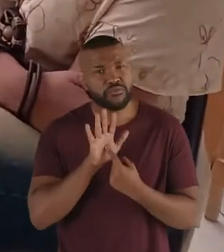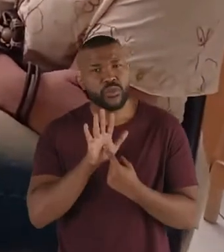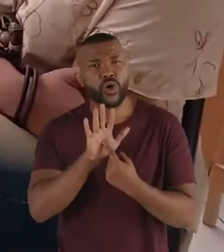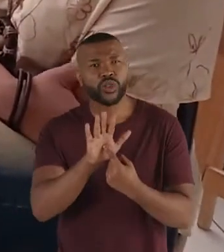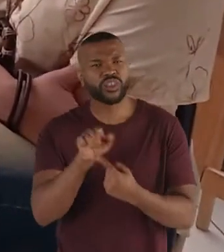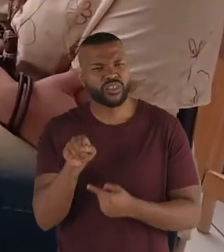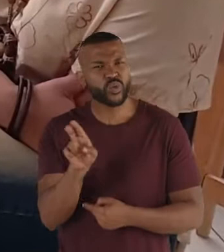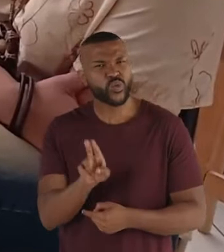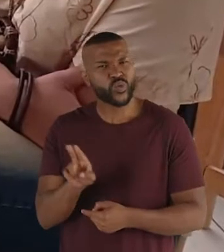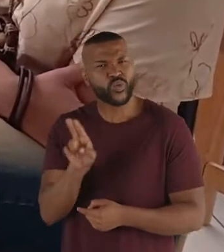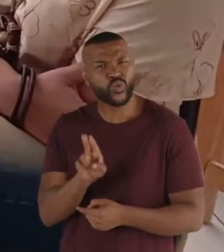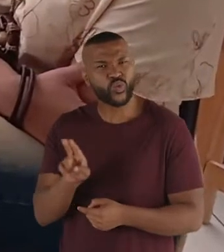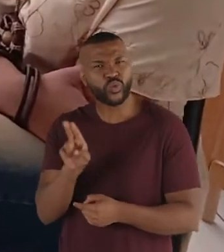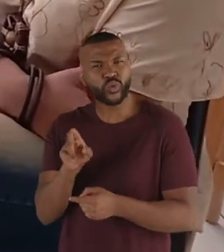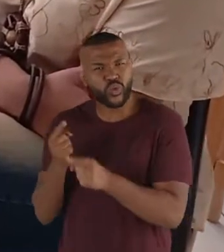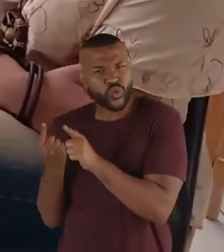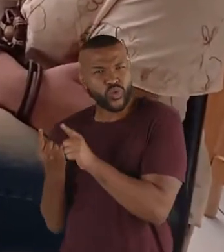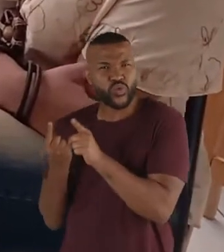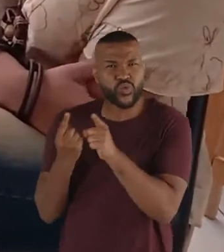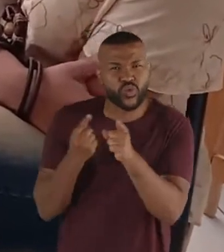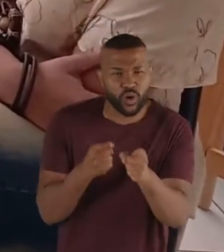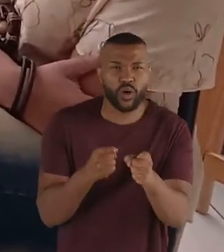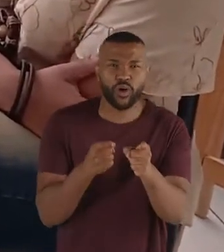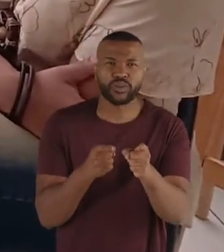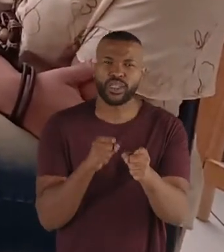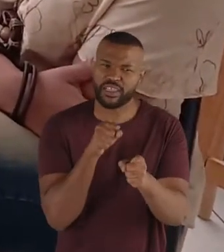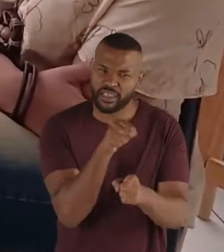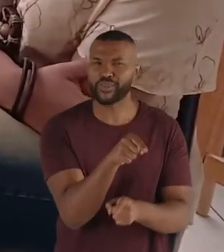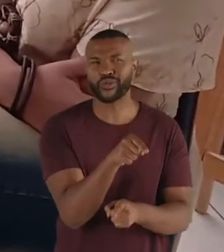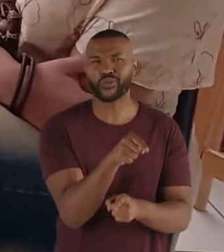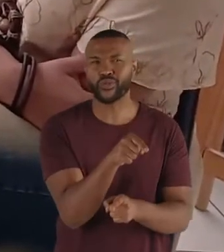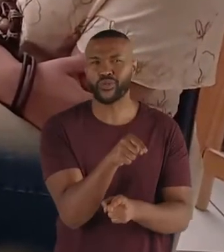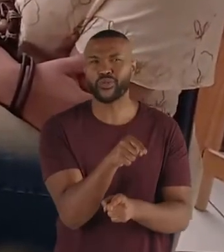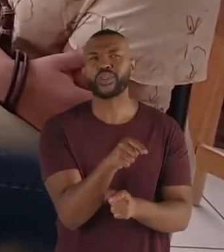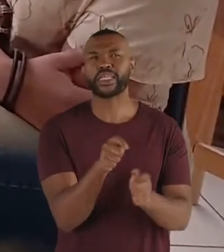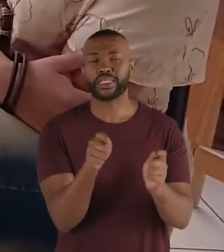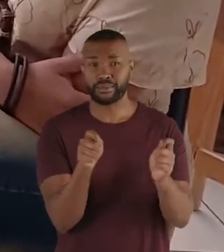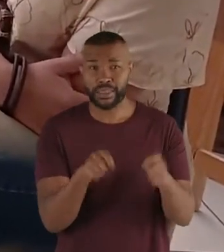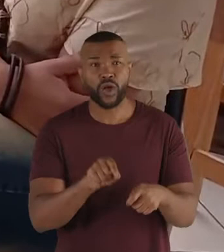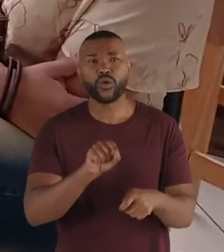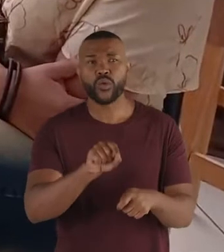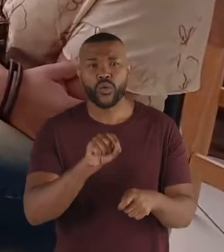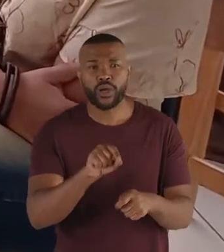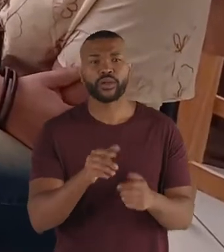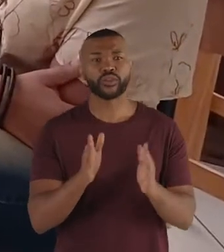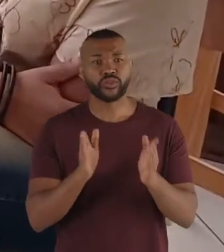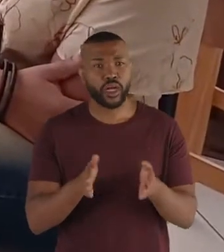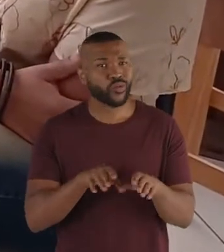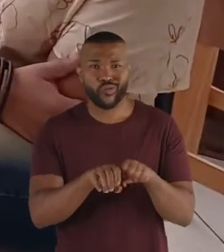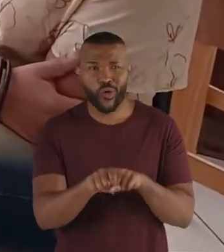a minha poesia como uma arma para combater essa coisa que só pode deformar o